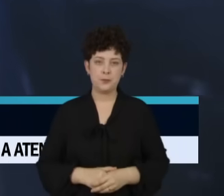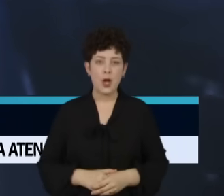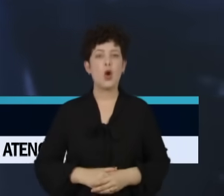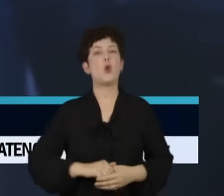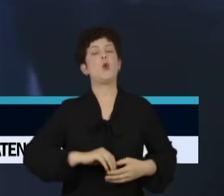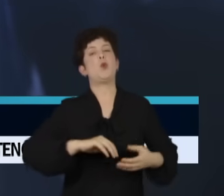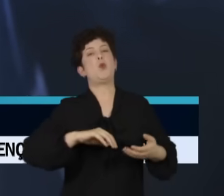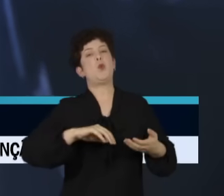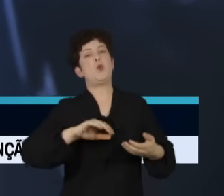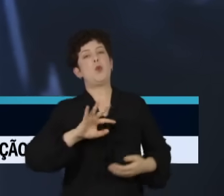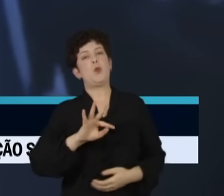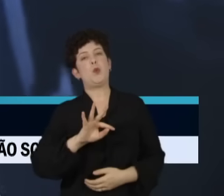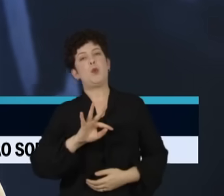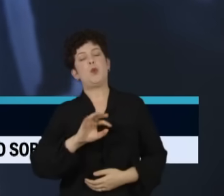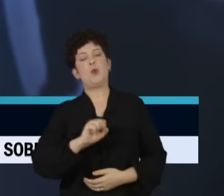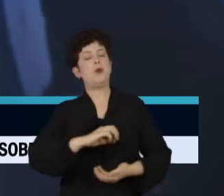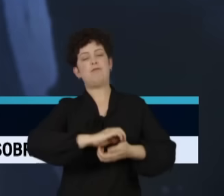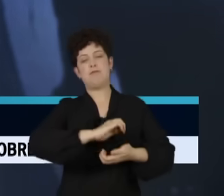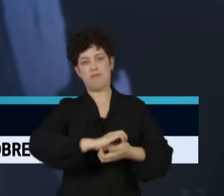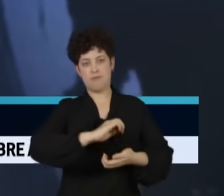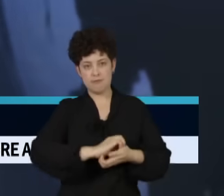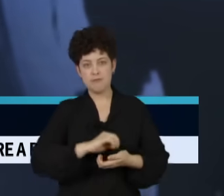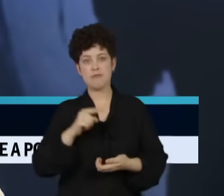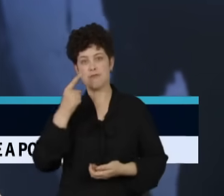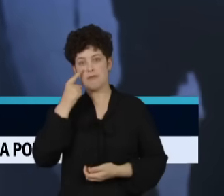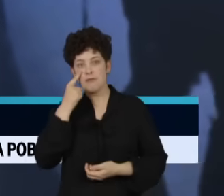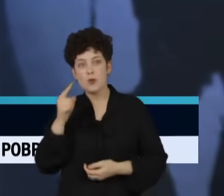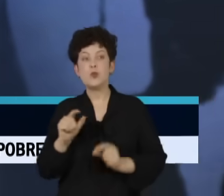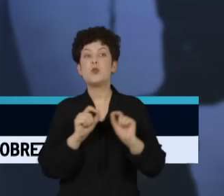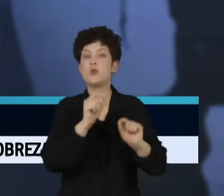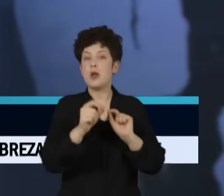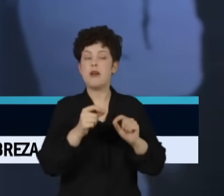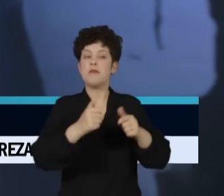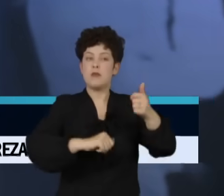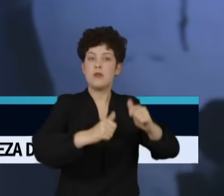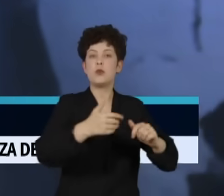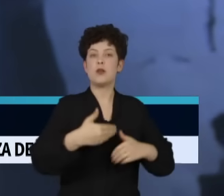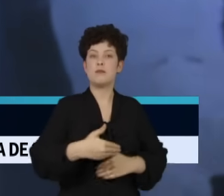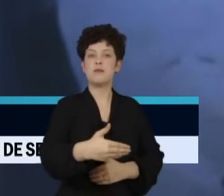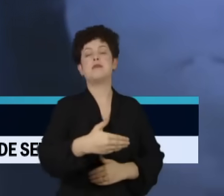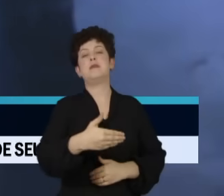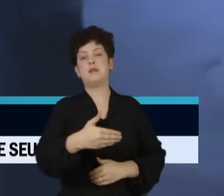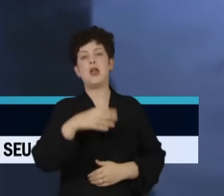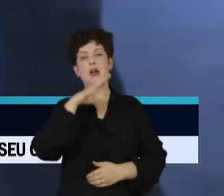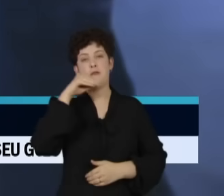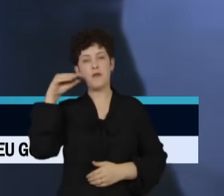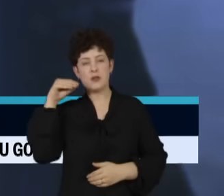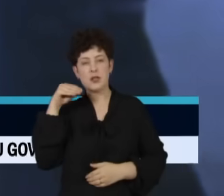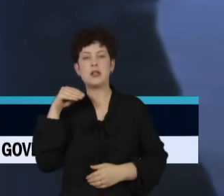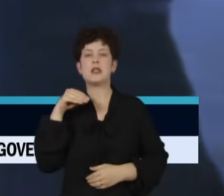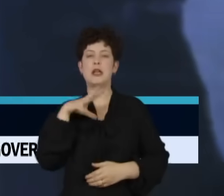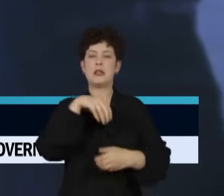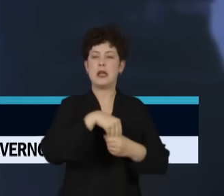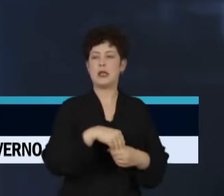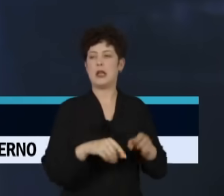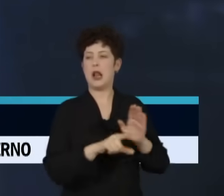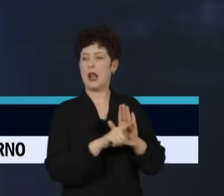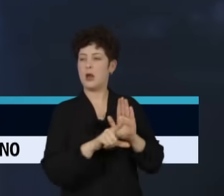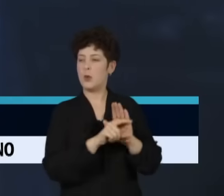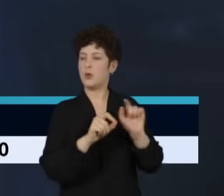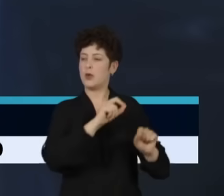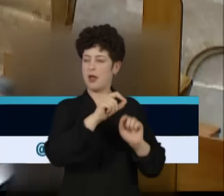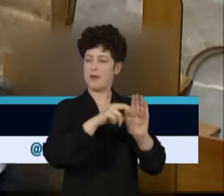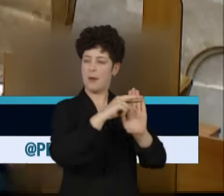começou hoje o julgamento que vai decidir o futuro de dezenas de políticos e servidores públicos enquadrados na lei de improbidade